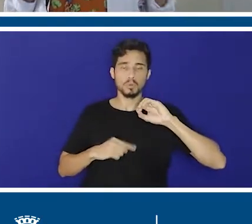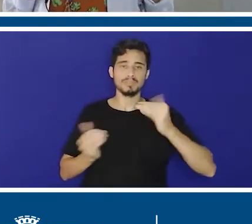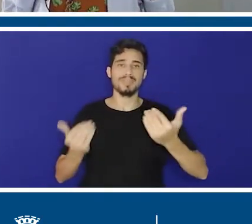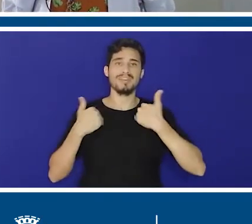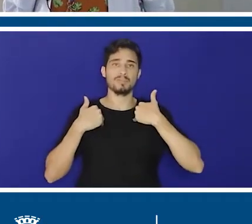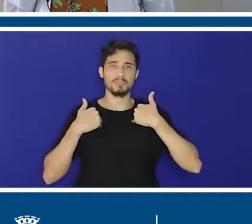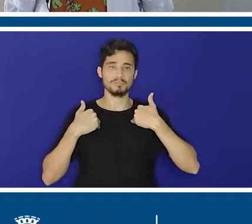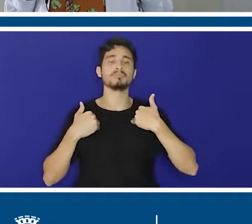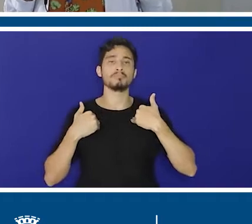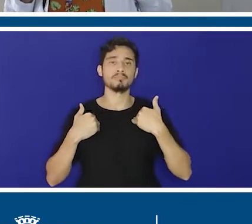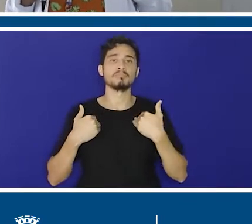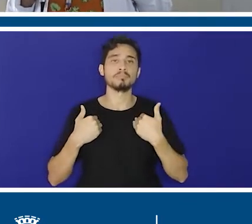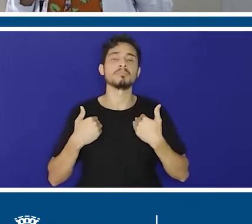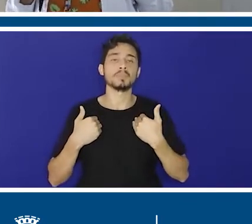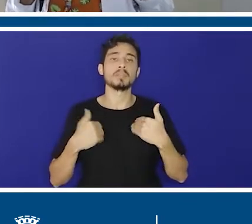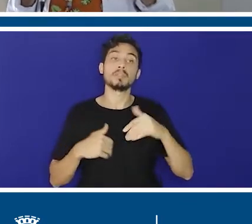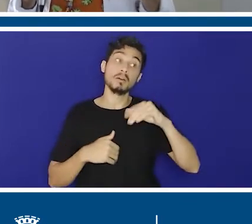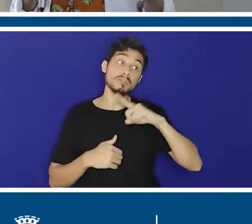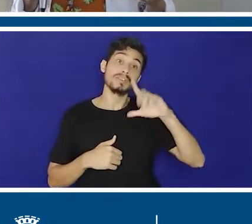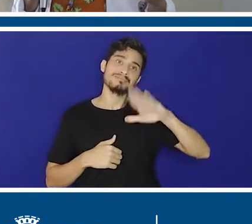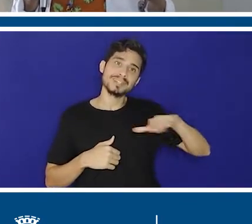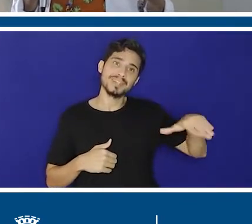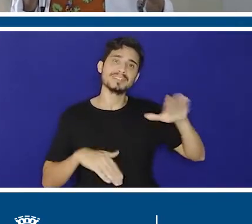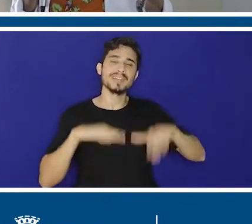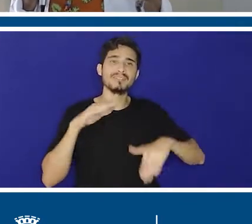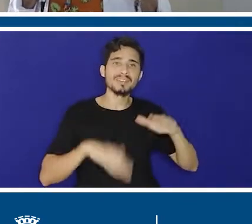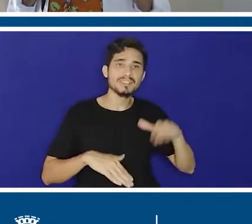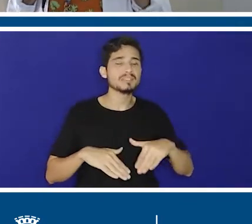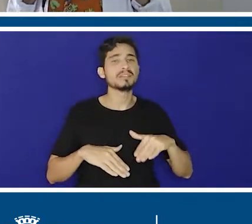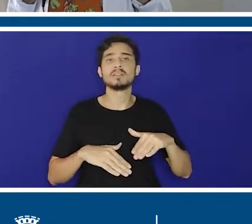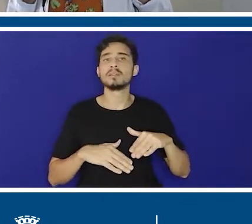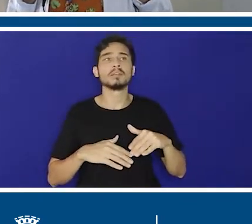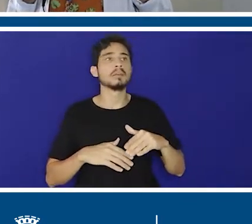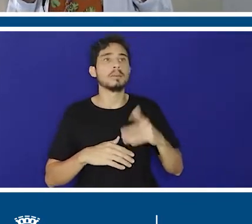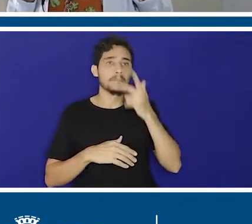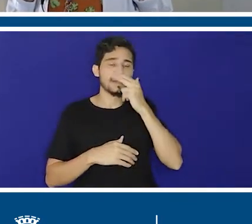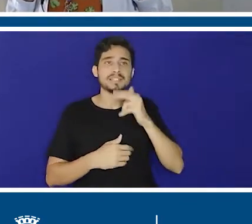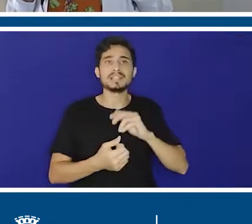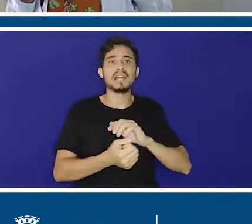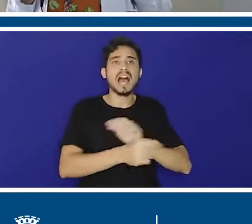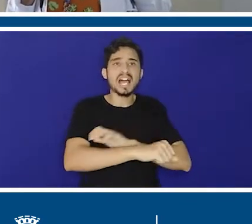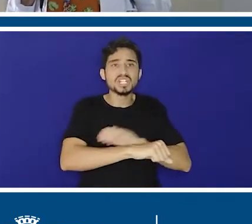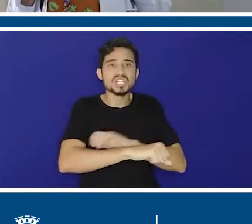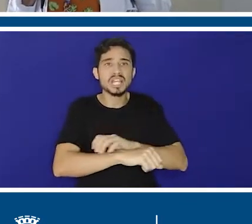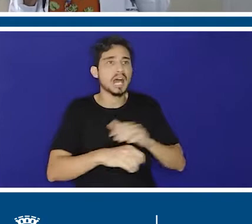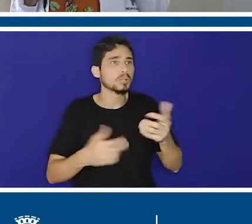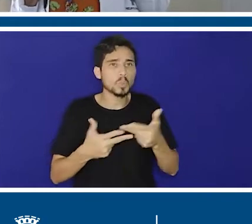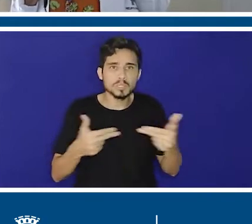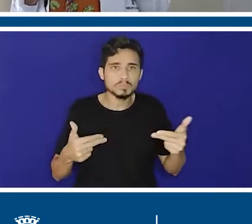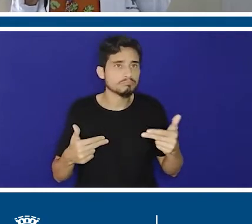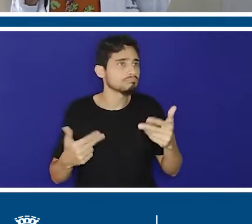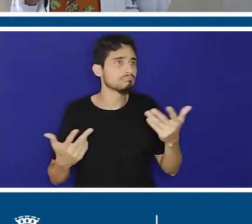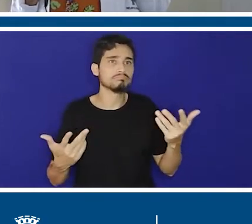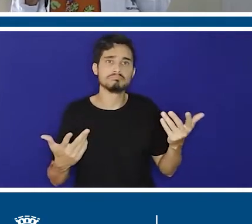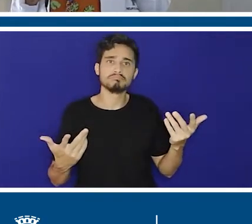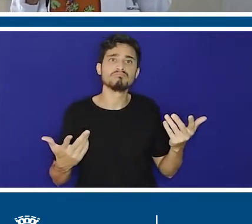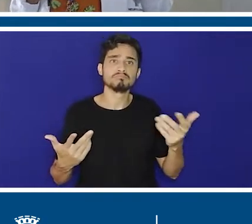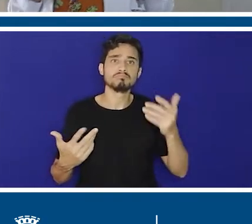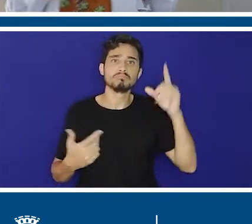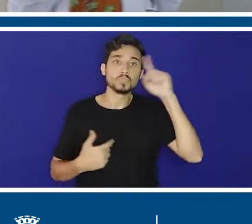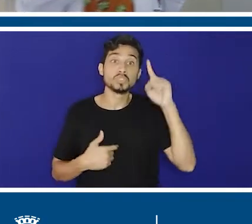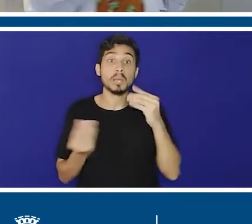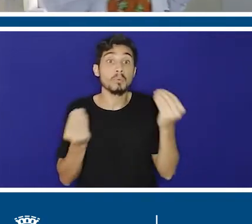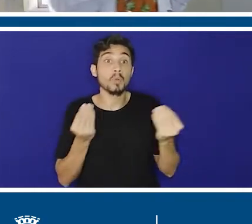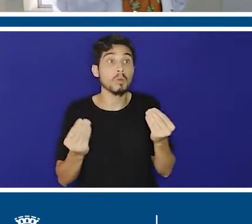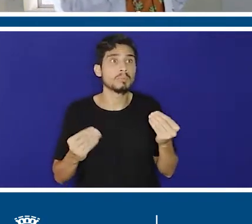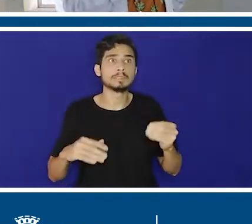resolve, são crianças às vezes muito agitadas, e que a gente precisa,